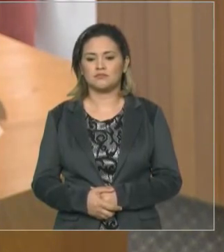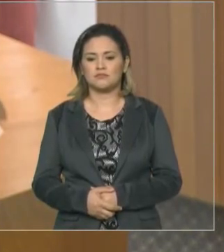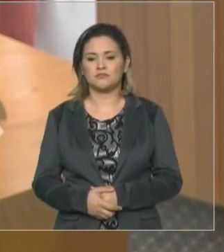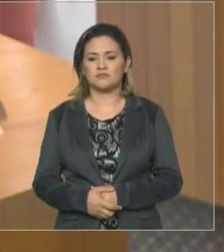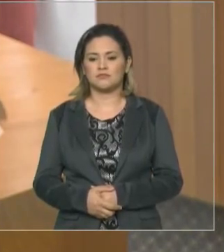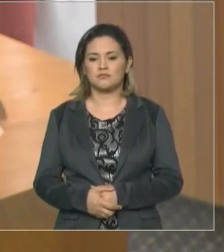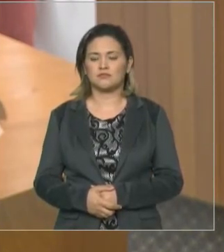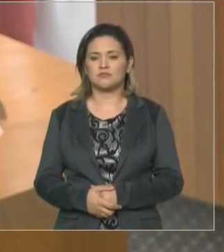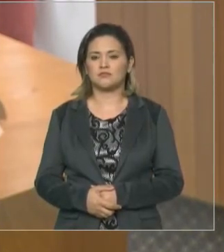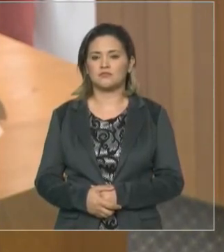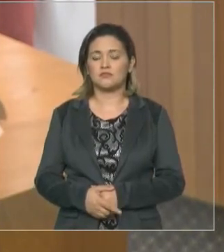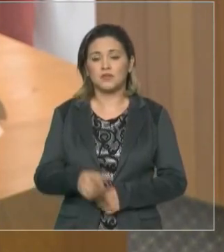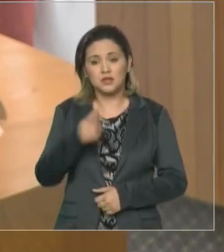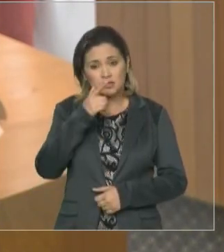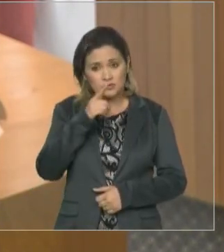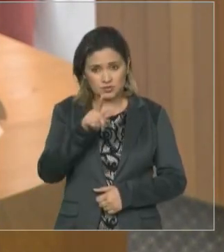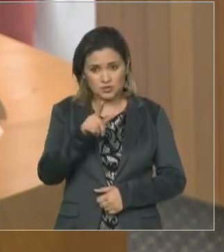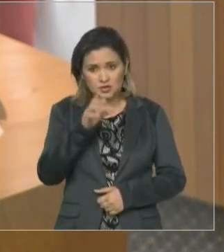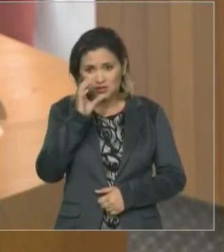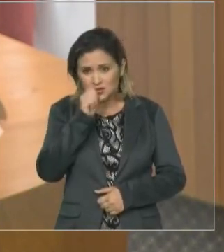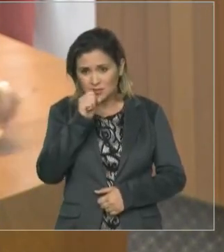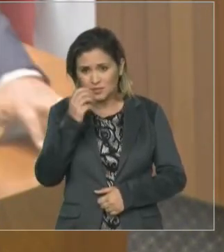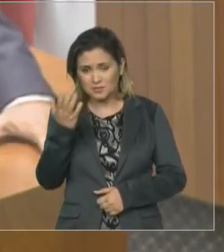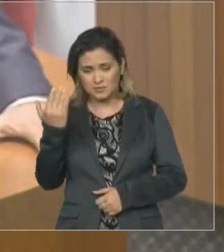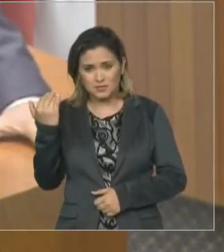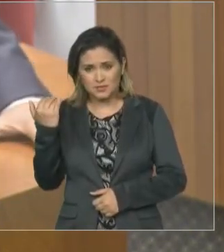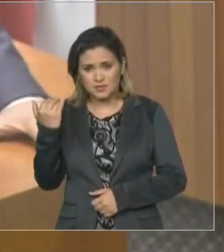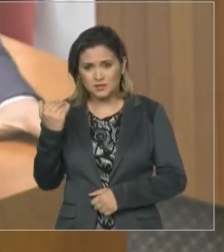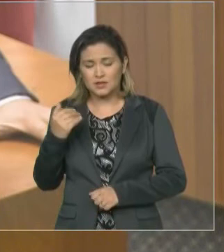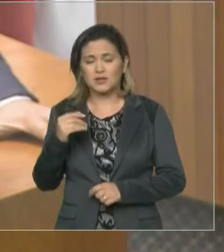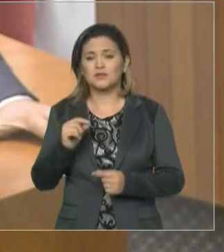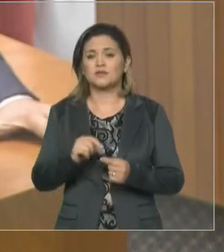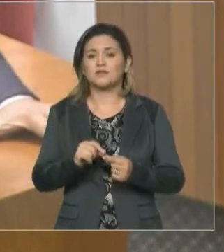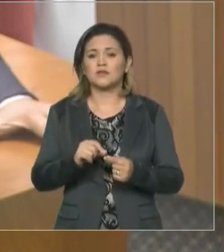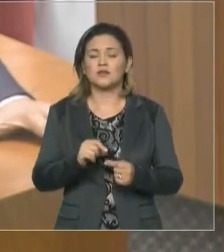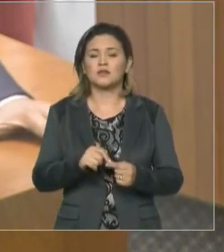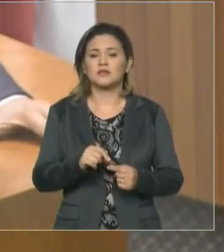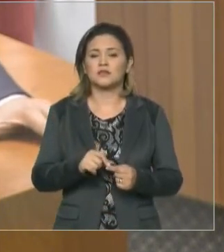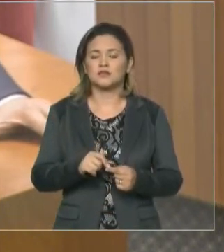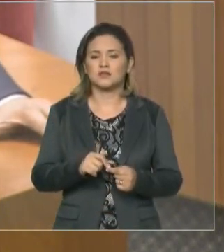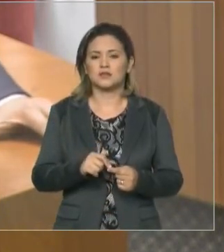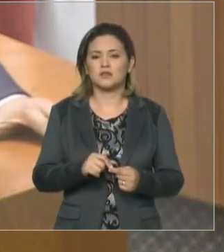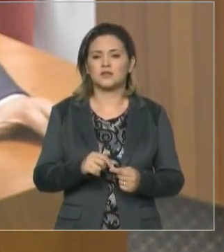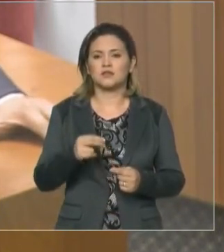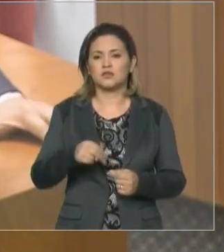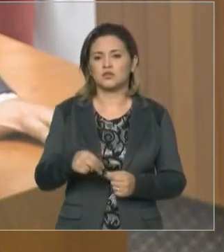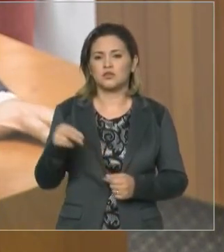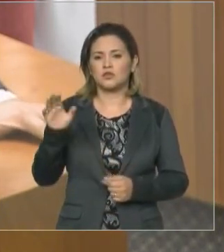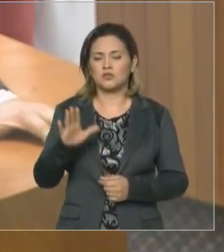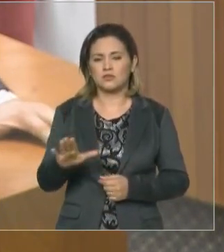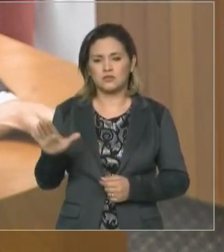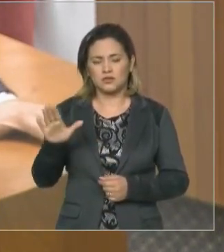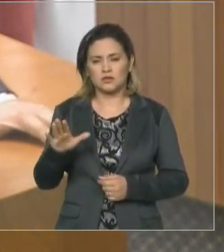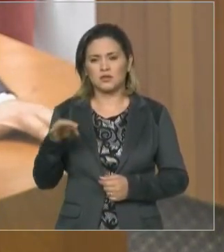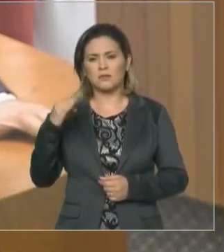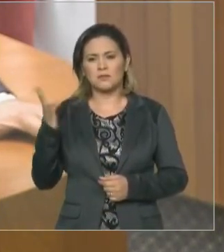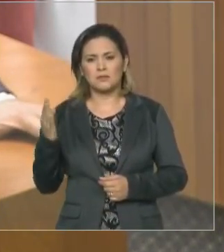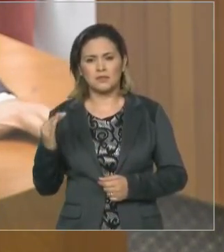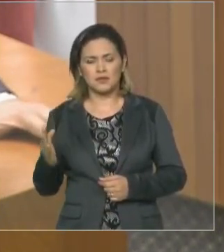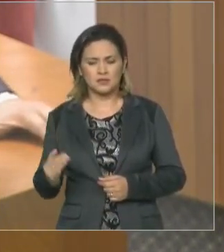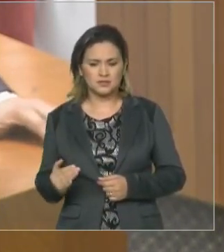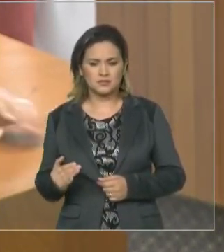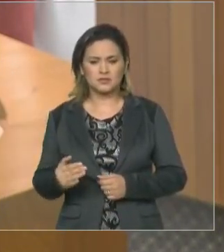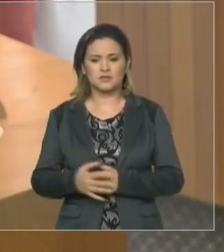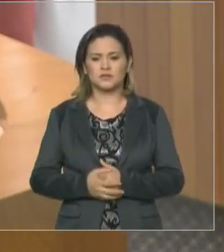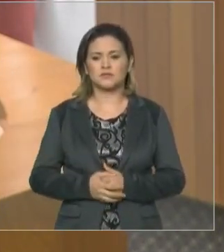esta vitória do último sábado traz à Copa do Nordeste, a Copa do Brasil, há